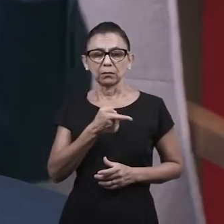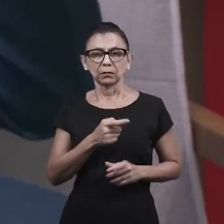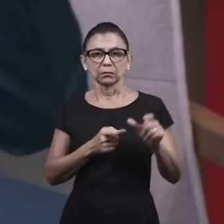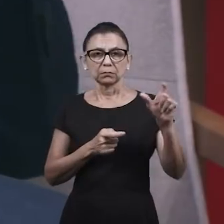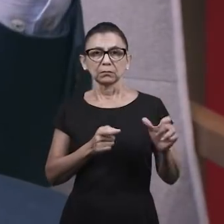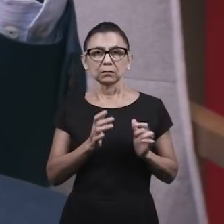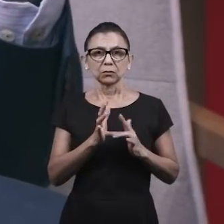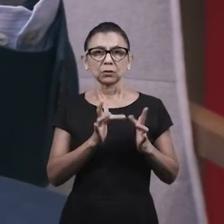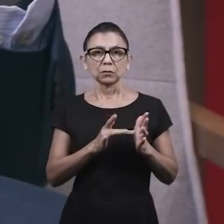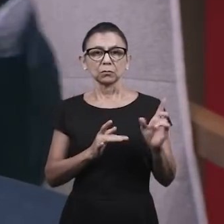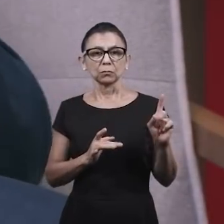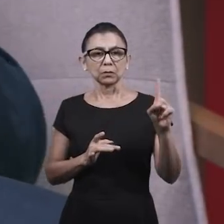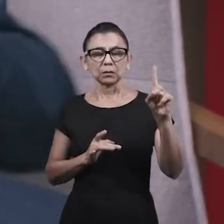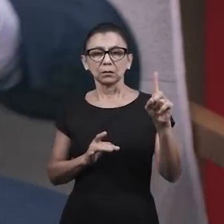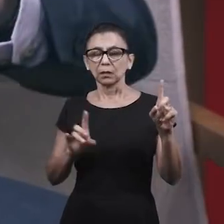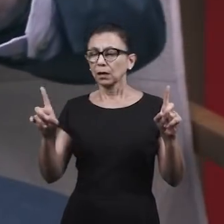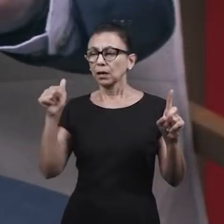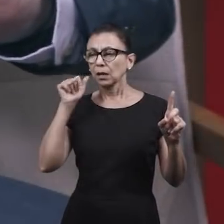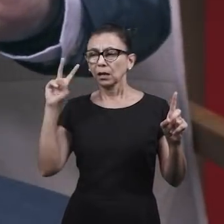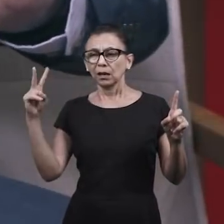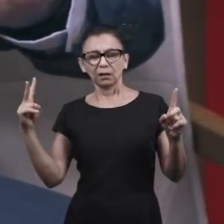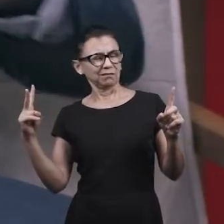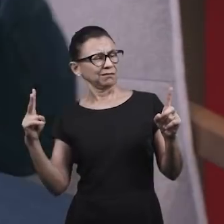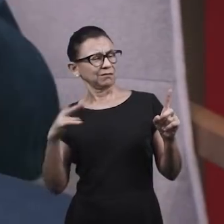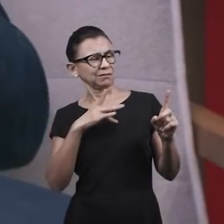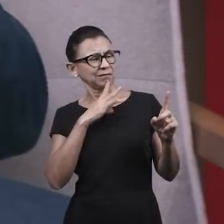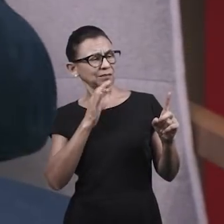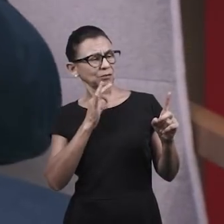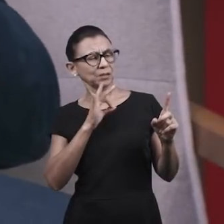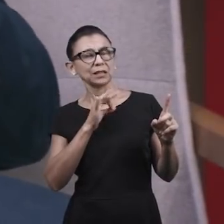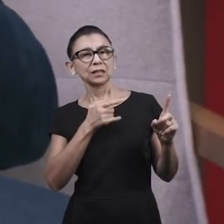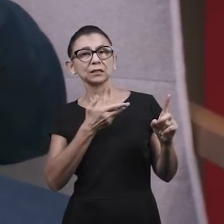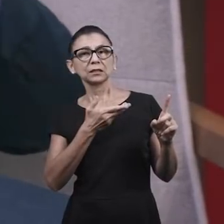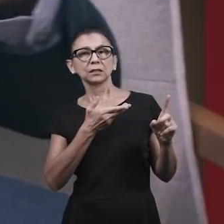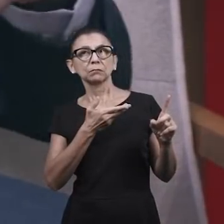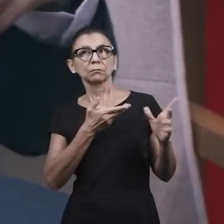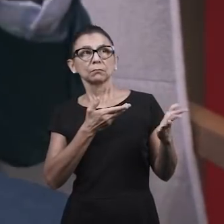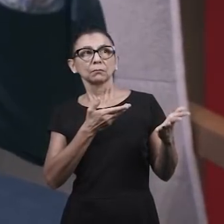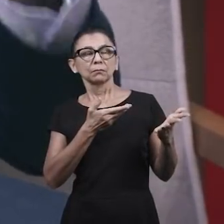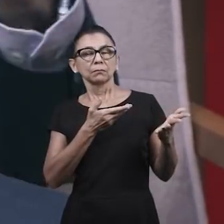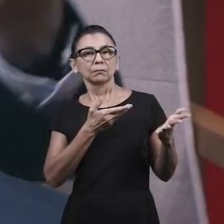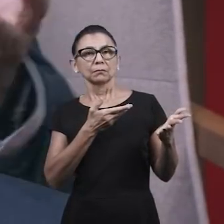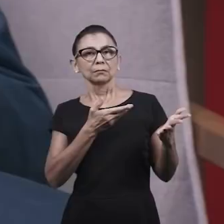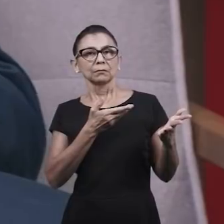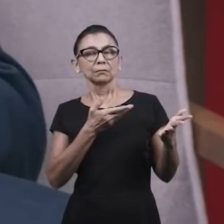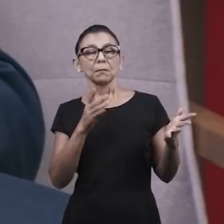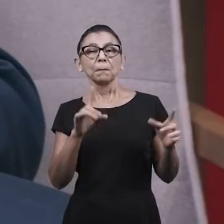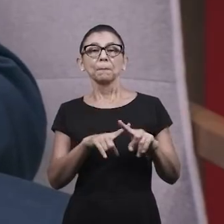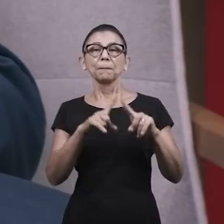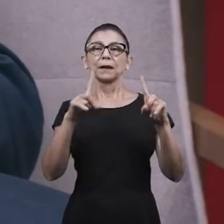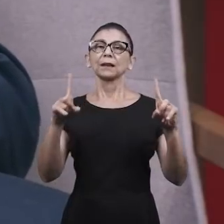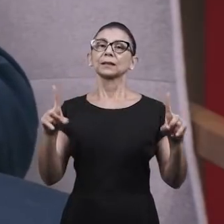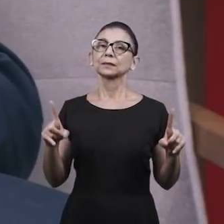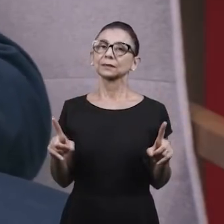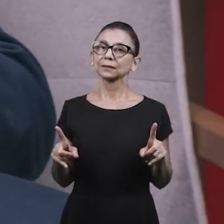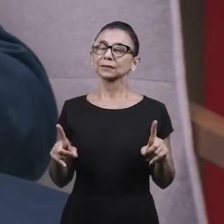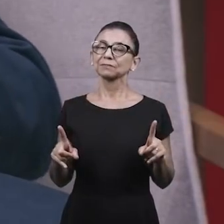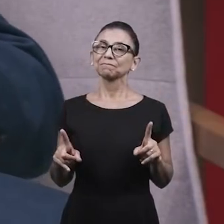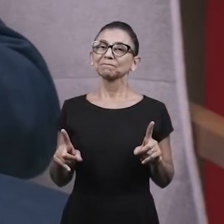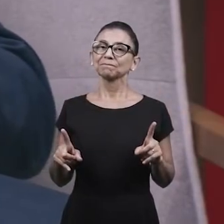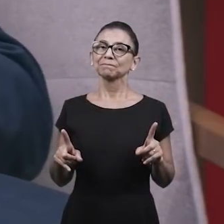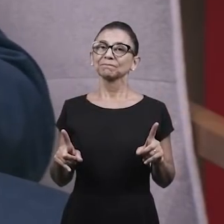o Senhor Jesus começa a conversar com ela, mas ela não o identifica. Então aí nós vemos, É